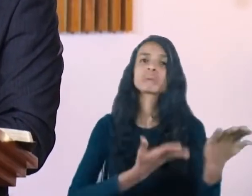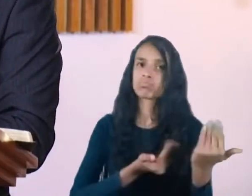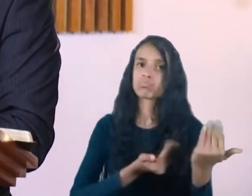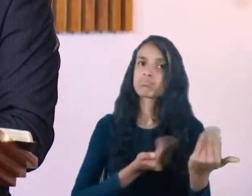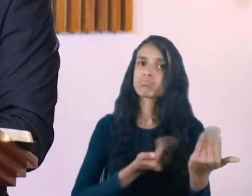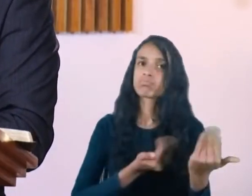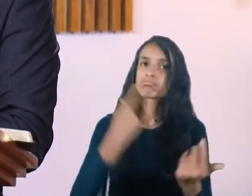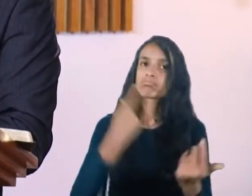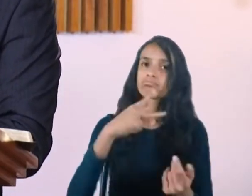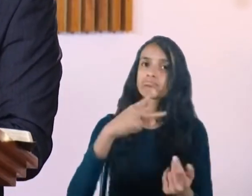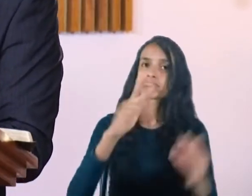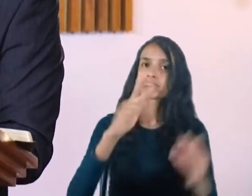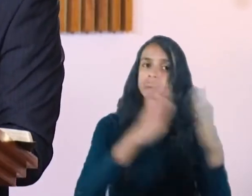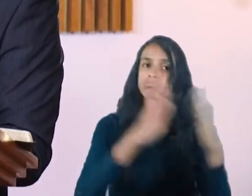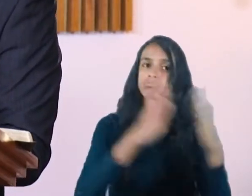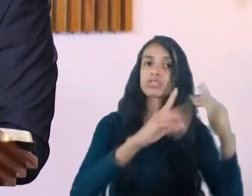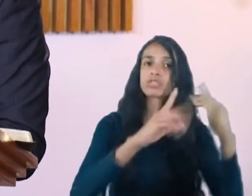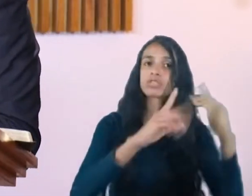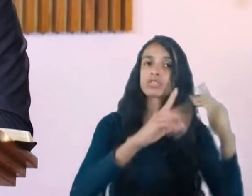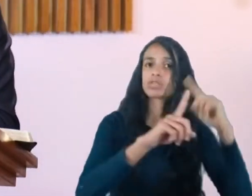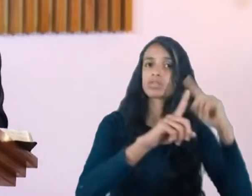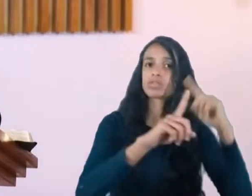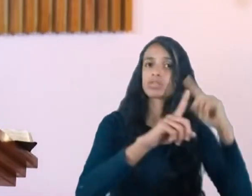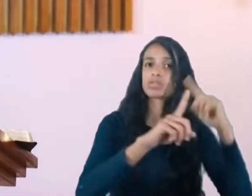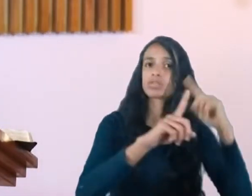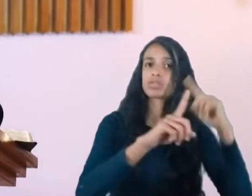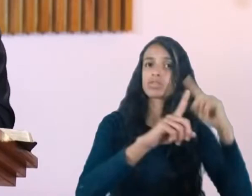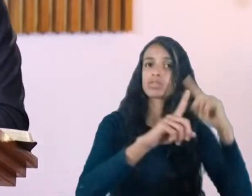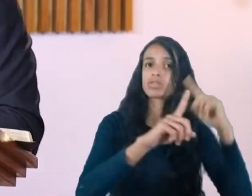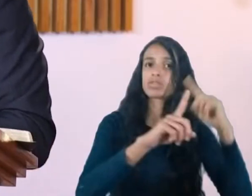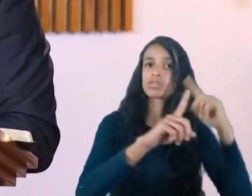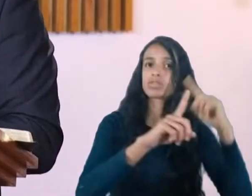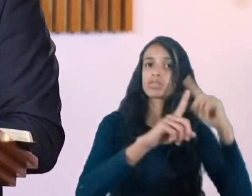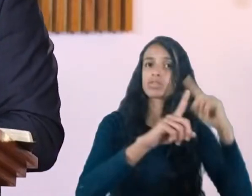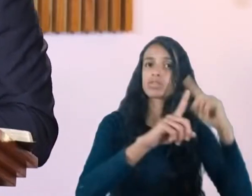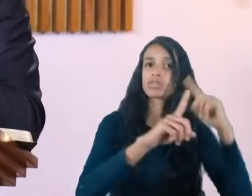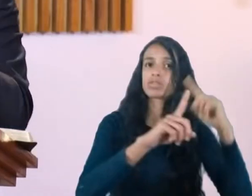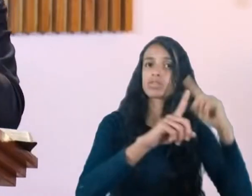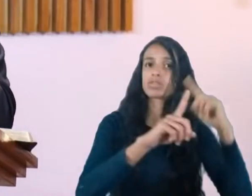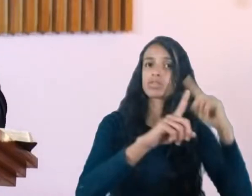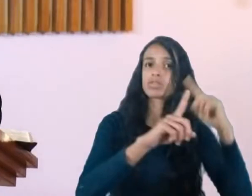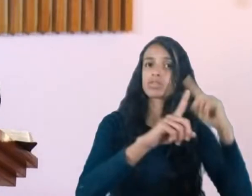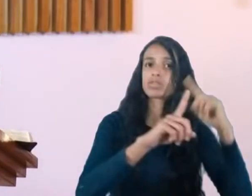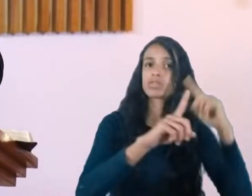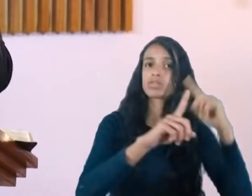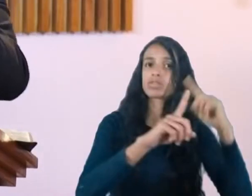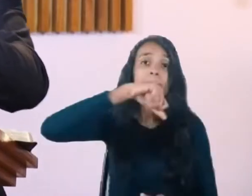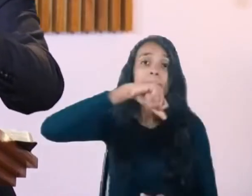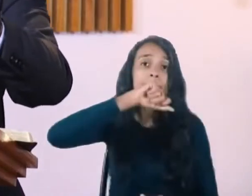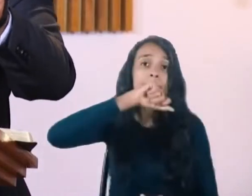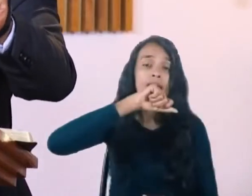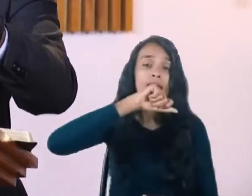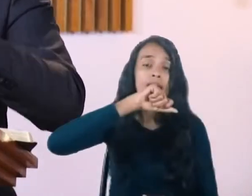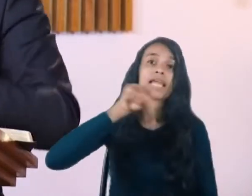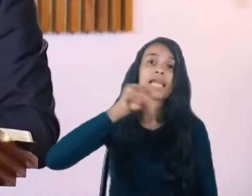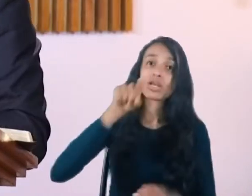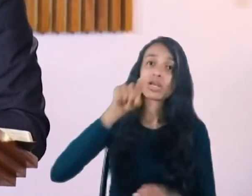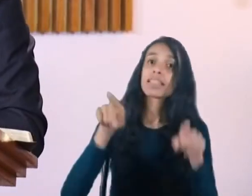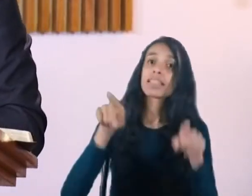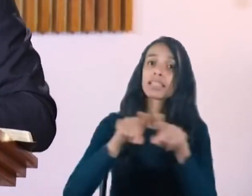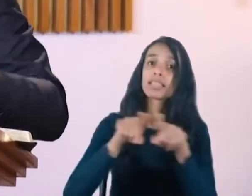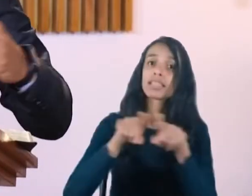é diretor de jovens, de adolescente, para você que é pai, e também quero falar para você que é